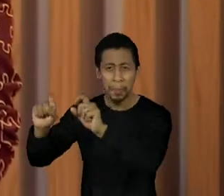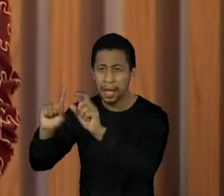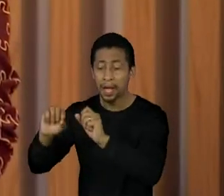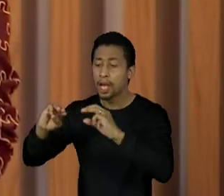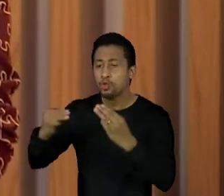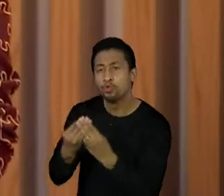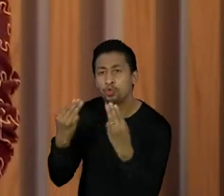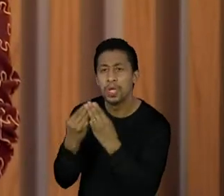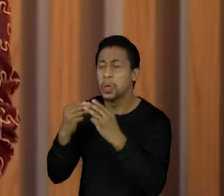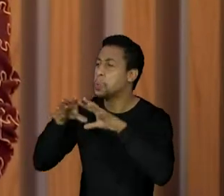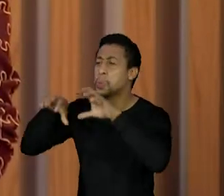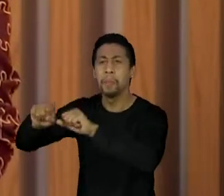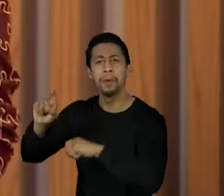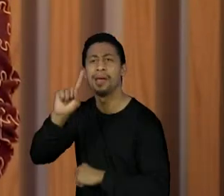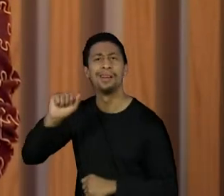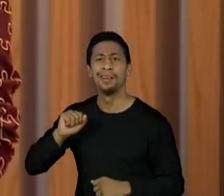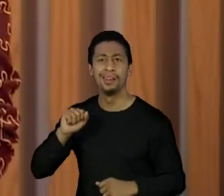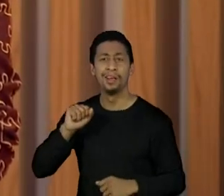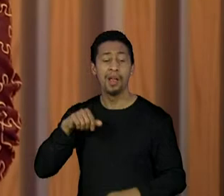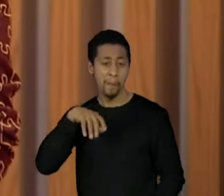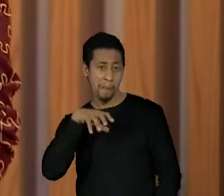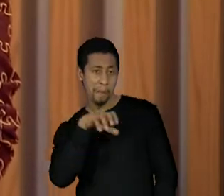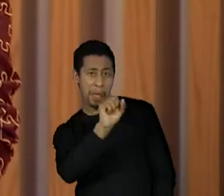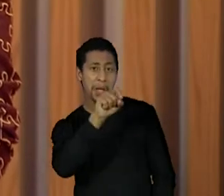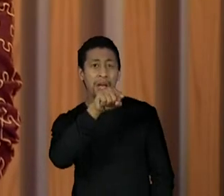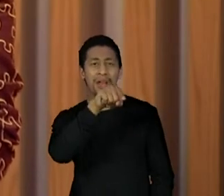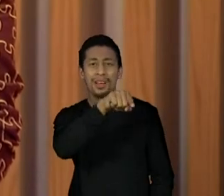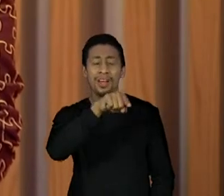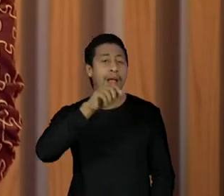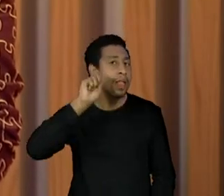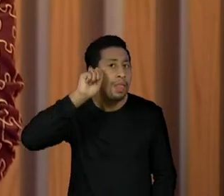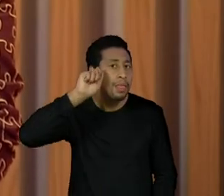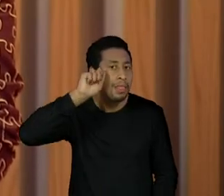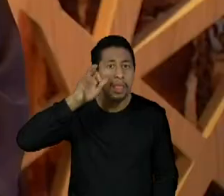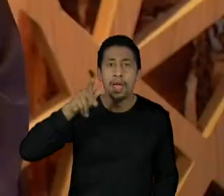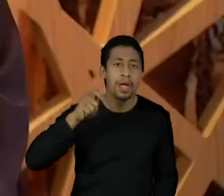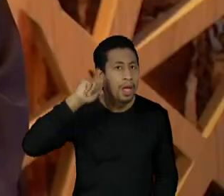Por que eles só pegam elementos negros?